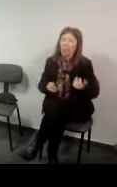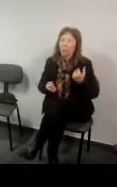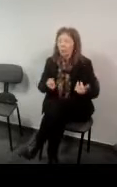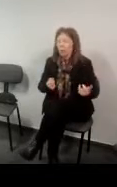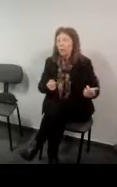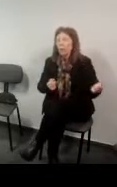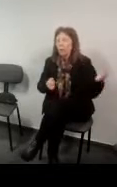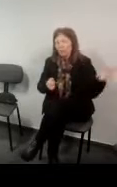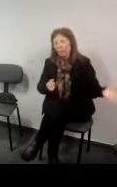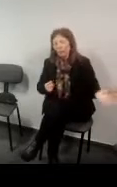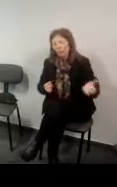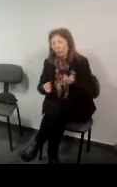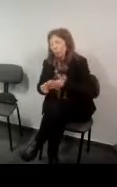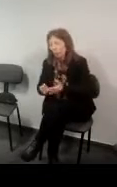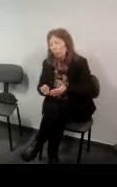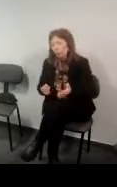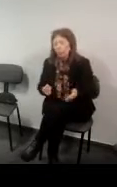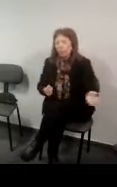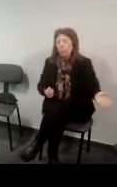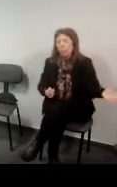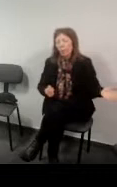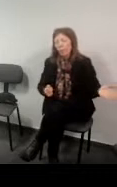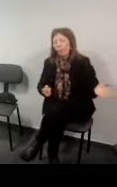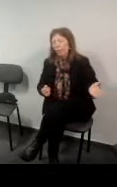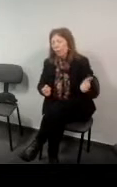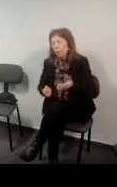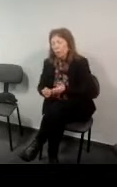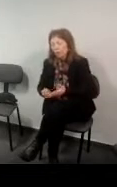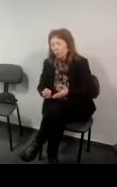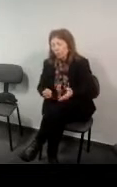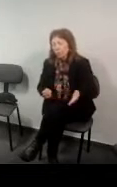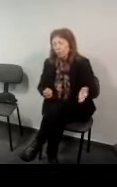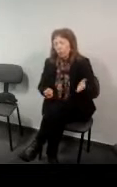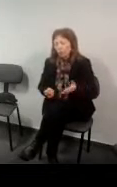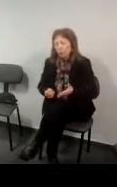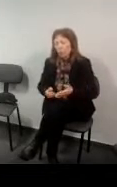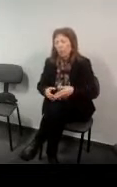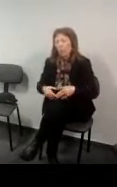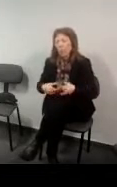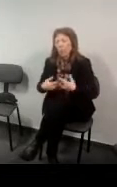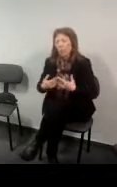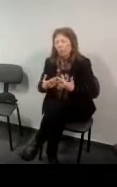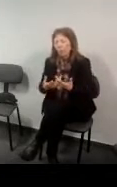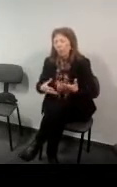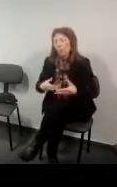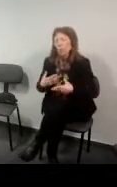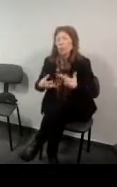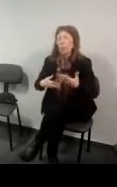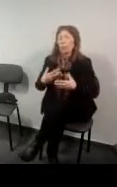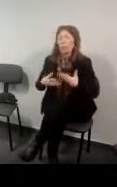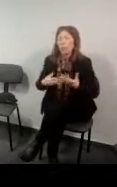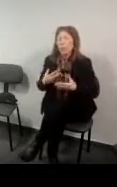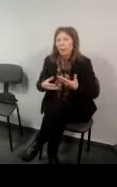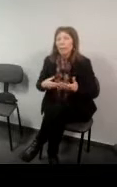parte teórica, e na parte teórica, tudo nós mostramos. Que todas essas questões espirituais vêm, então, o